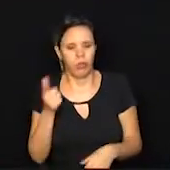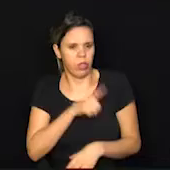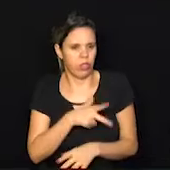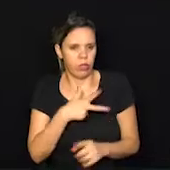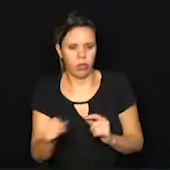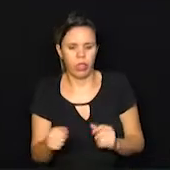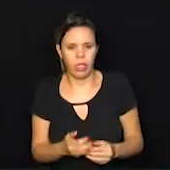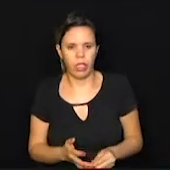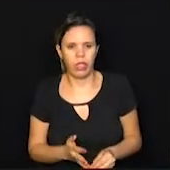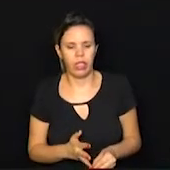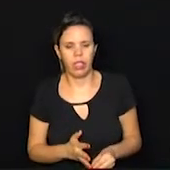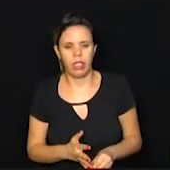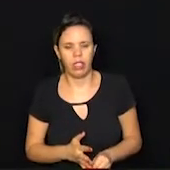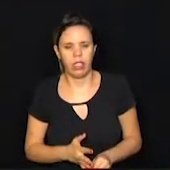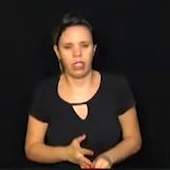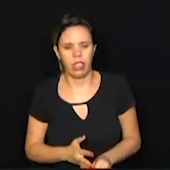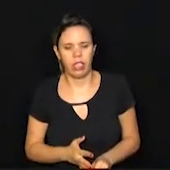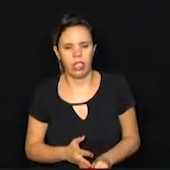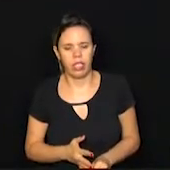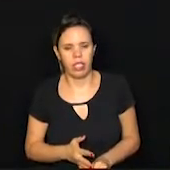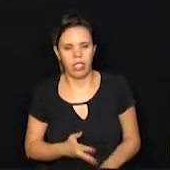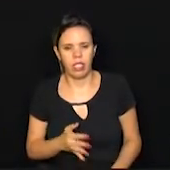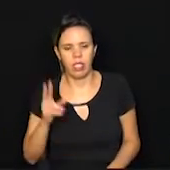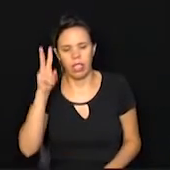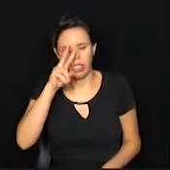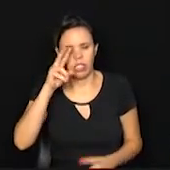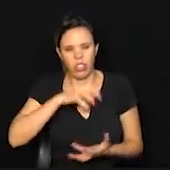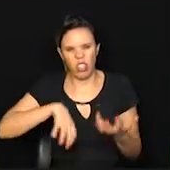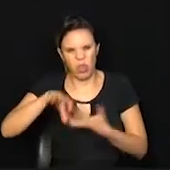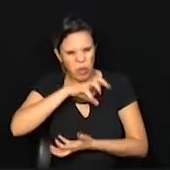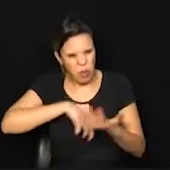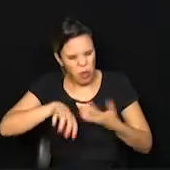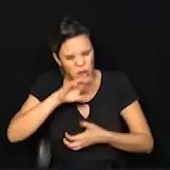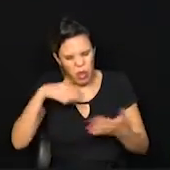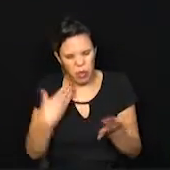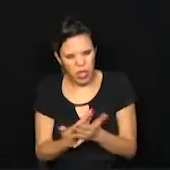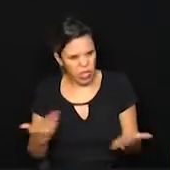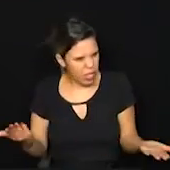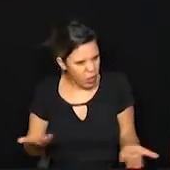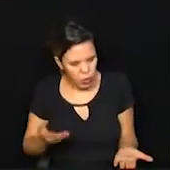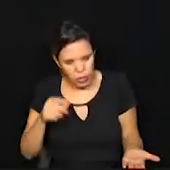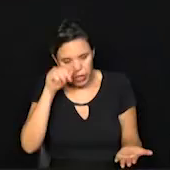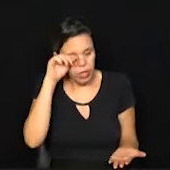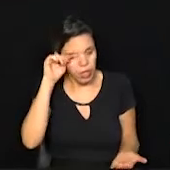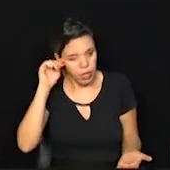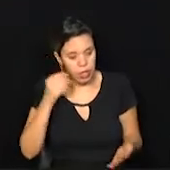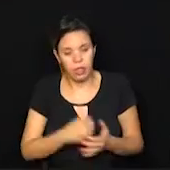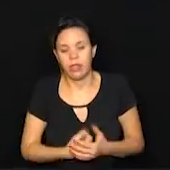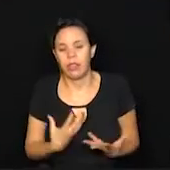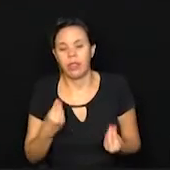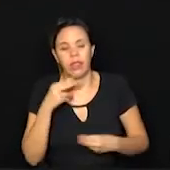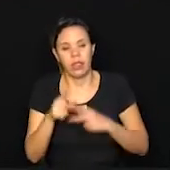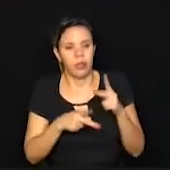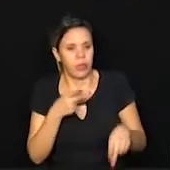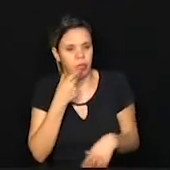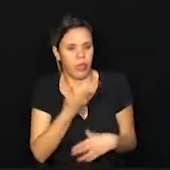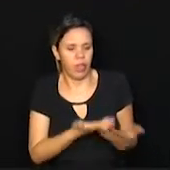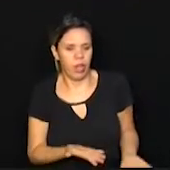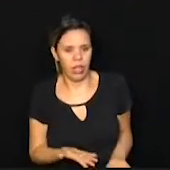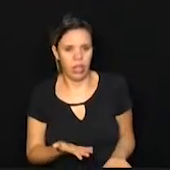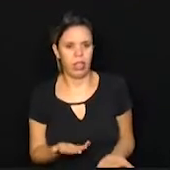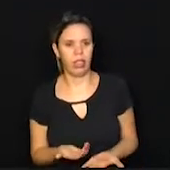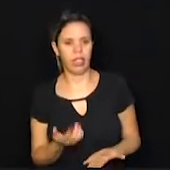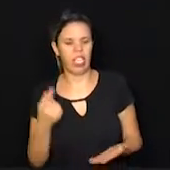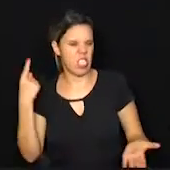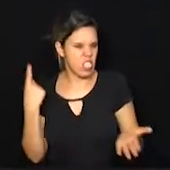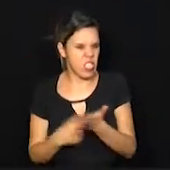a recuperar os juízes políticos essa história da neste a gera polêmica até hoje porque muita gente fala que a Anistia foi